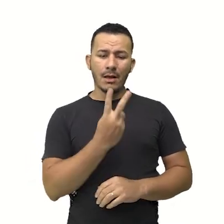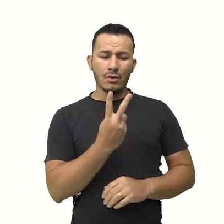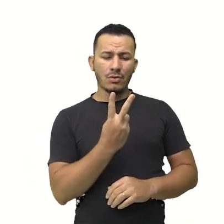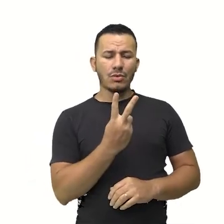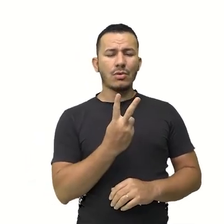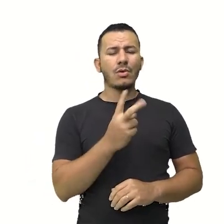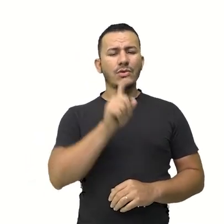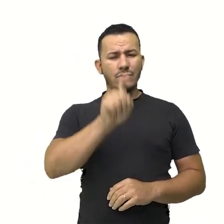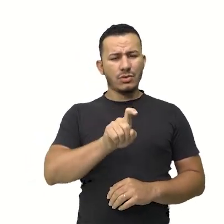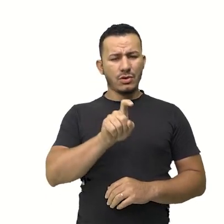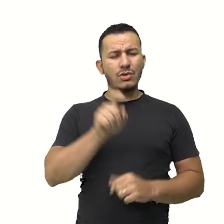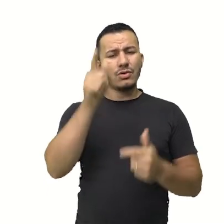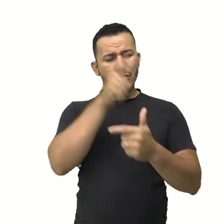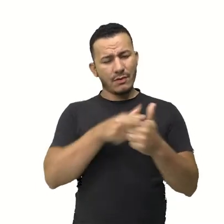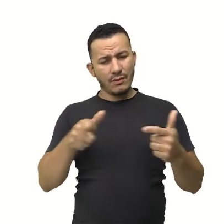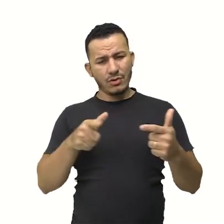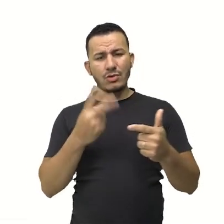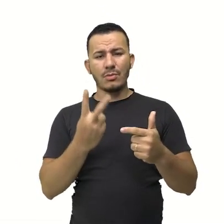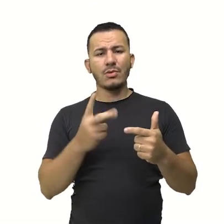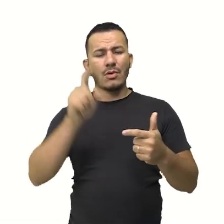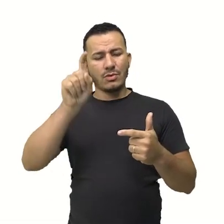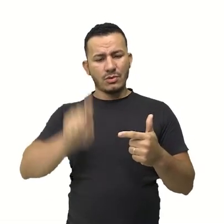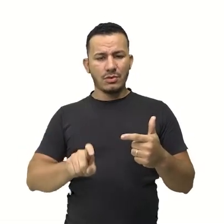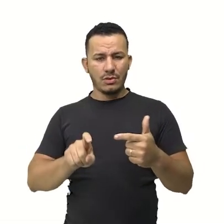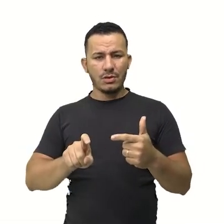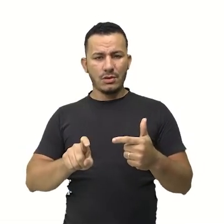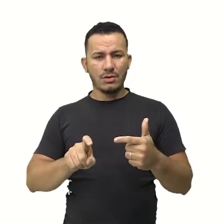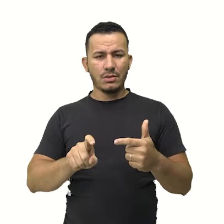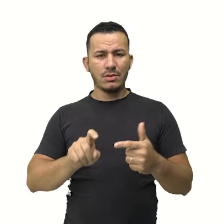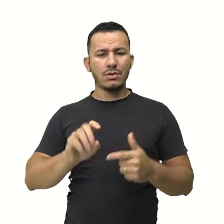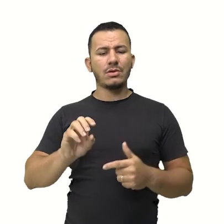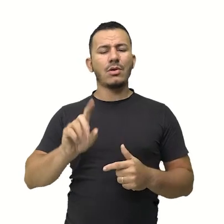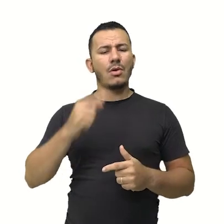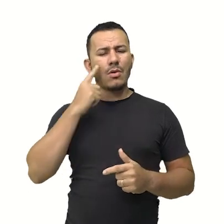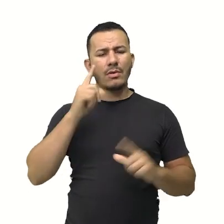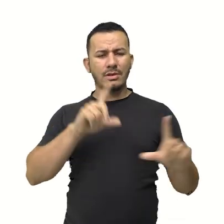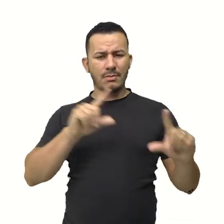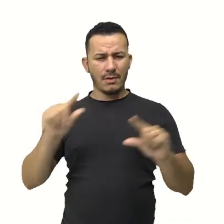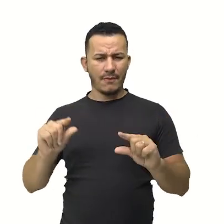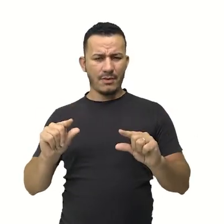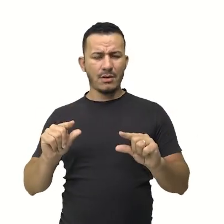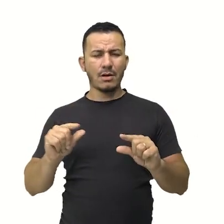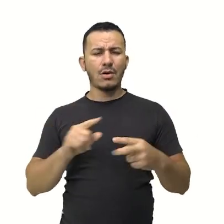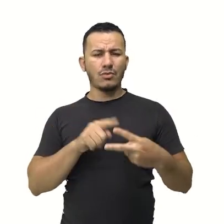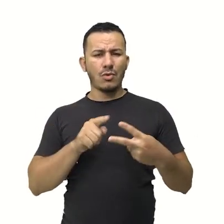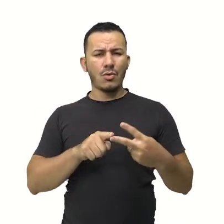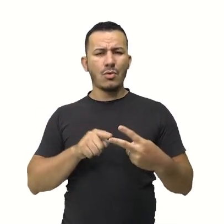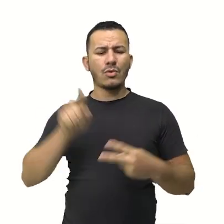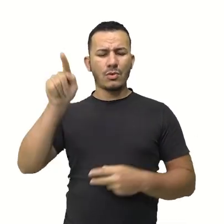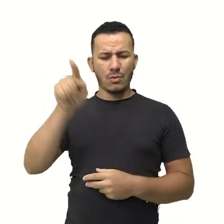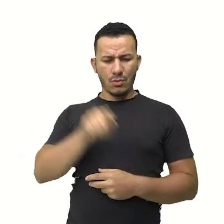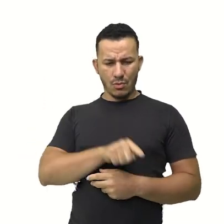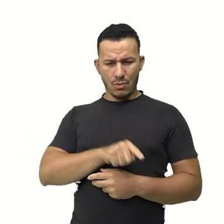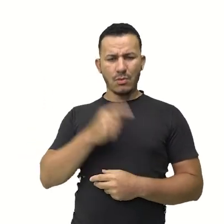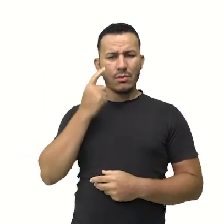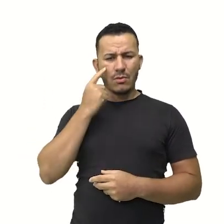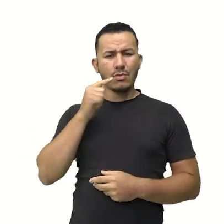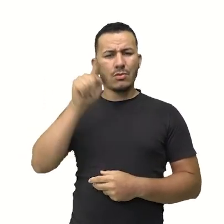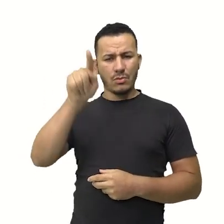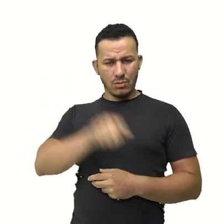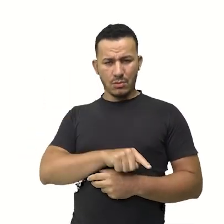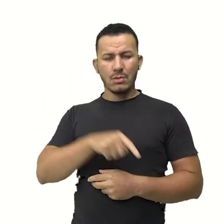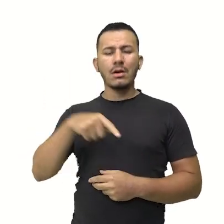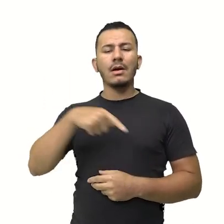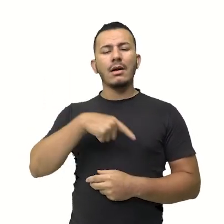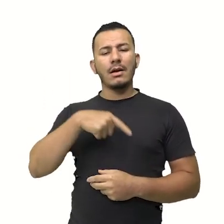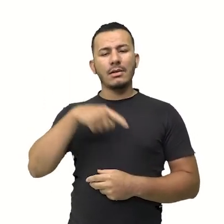2x dividido por 2x, ó, tu pode já começar já a interpretar assim, ó, simplifica esse 2, ó. É bom já que você começar a ter essas percepções.